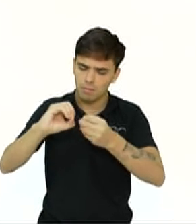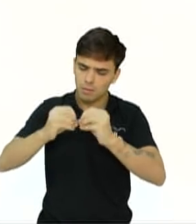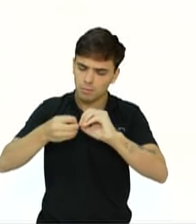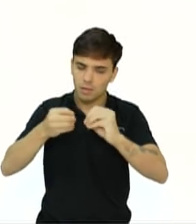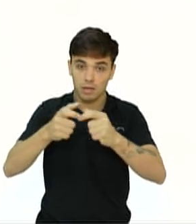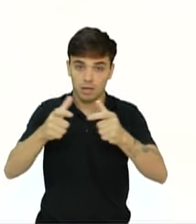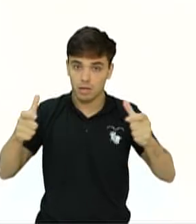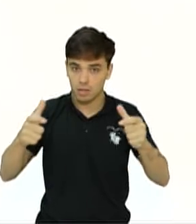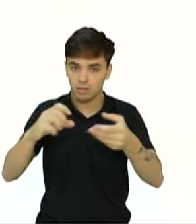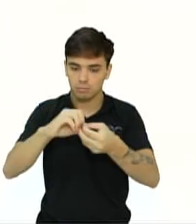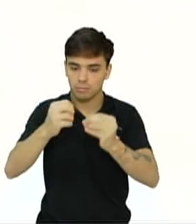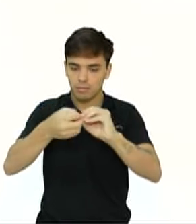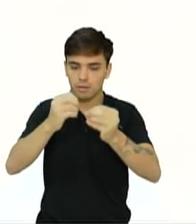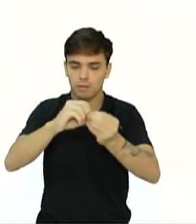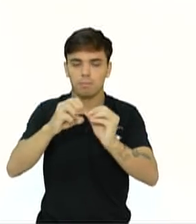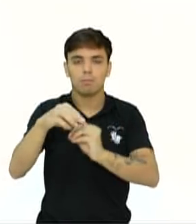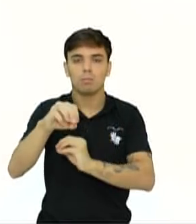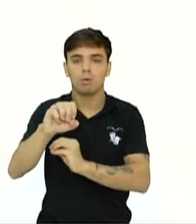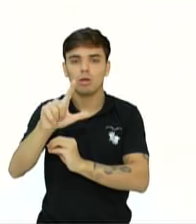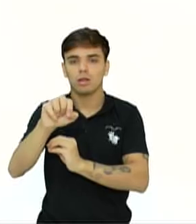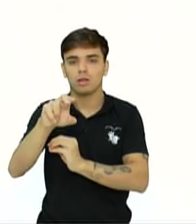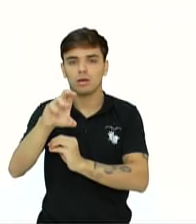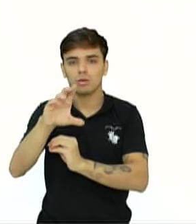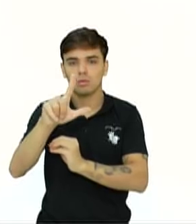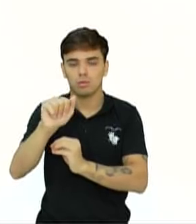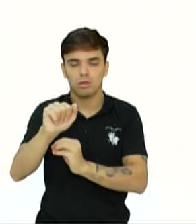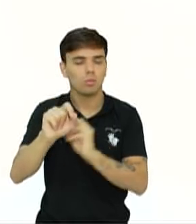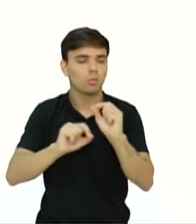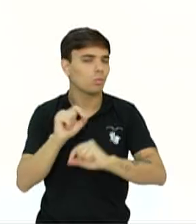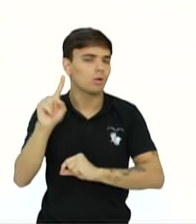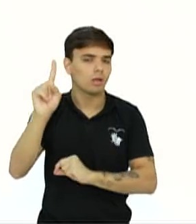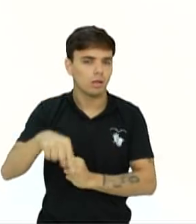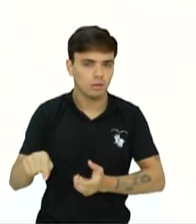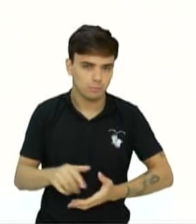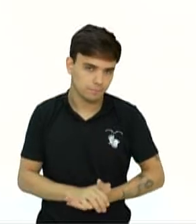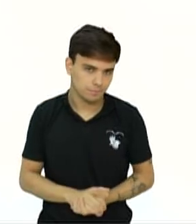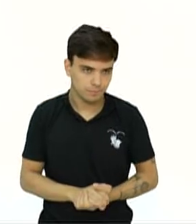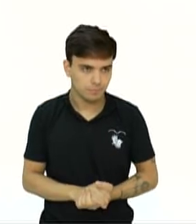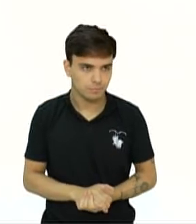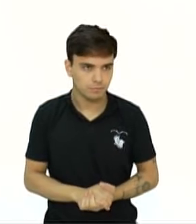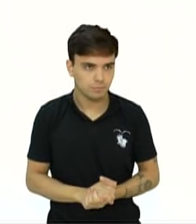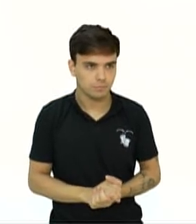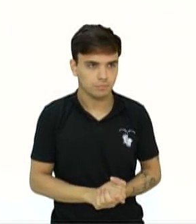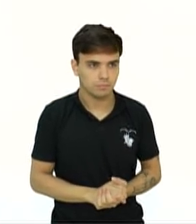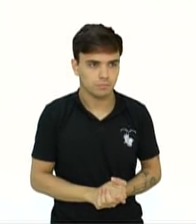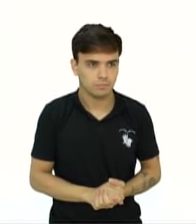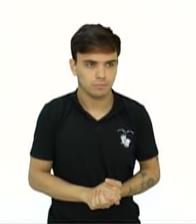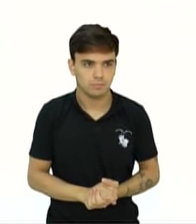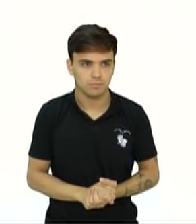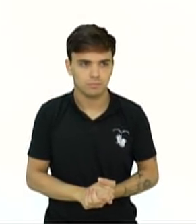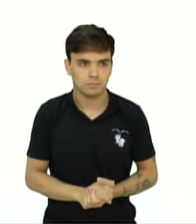grandes. Mas o que é uma molécula? Uma molécula é o seguinte, olha aqui, uma molécula,